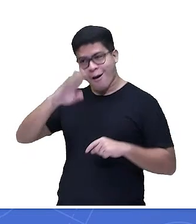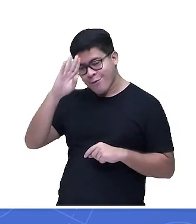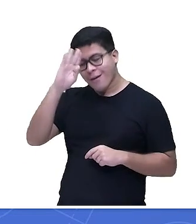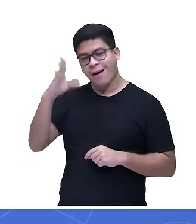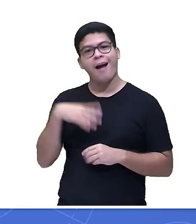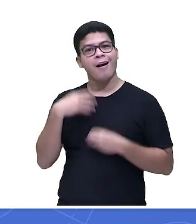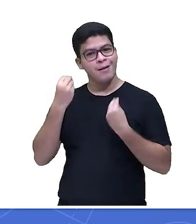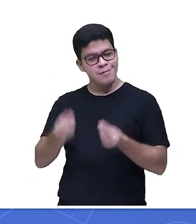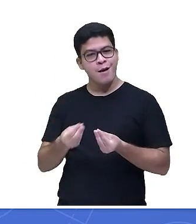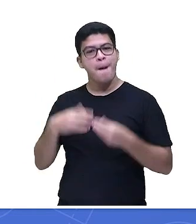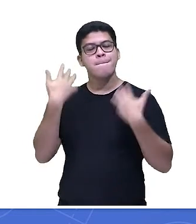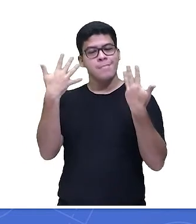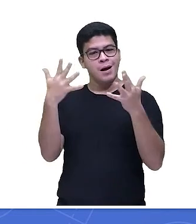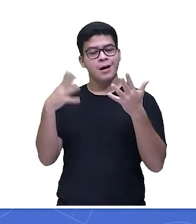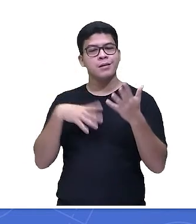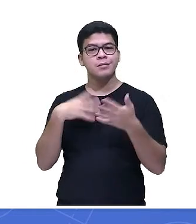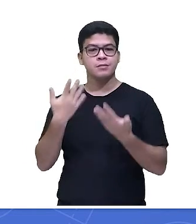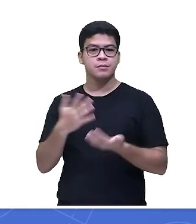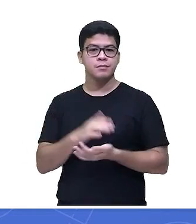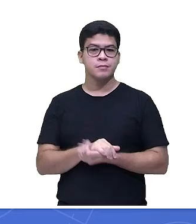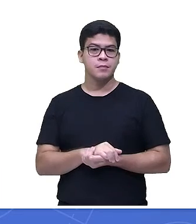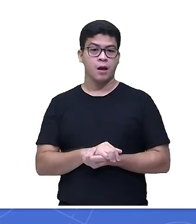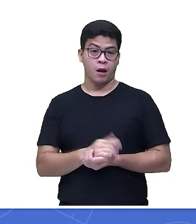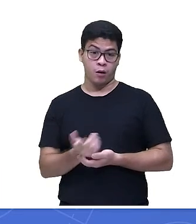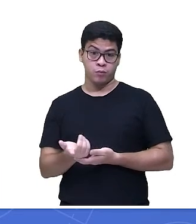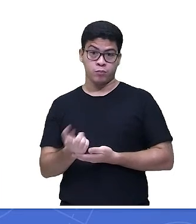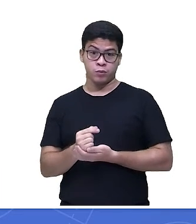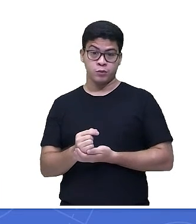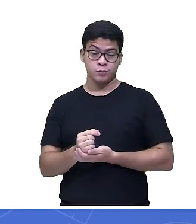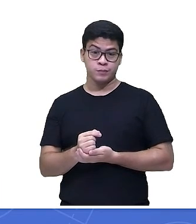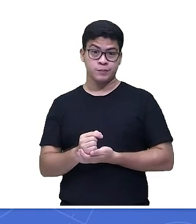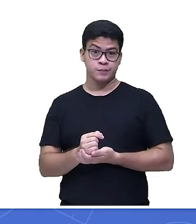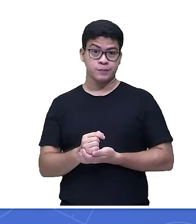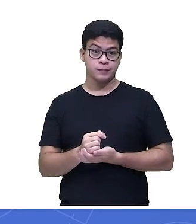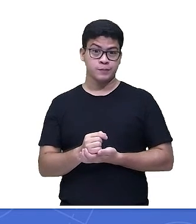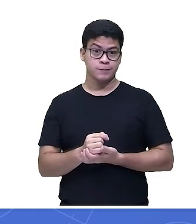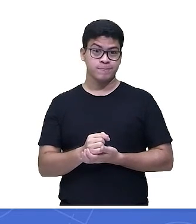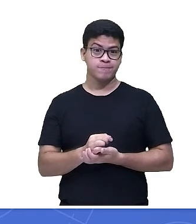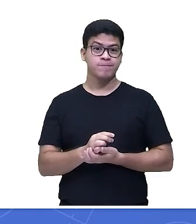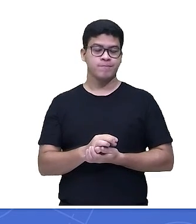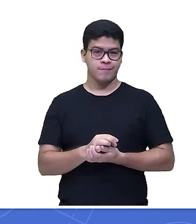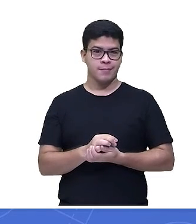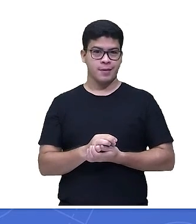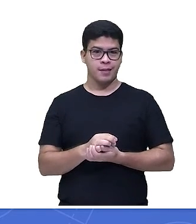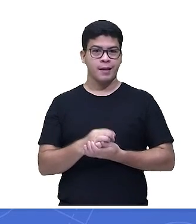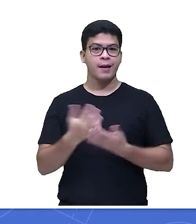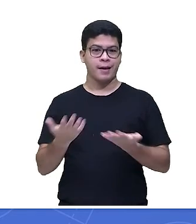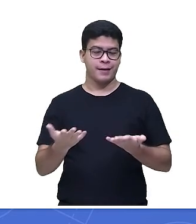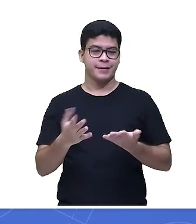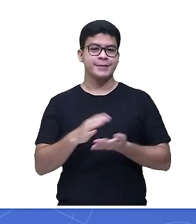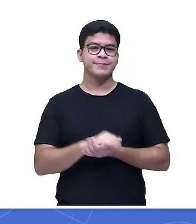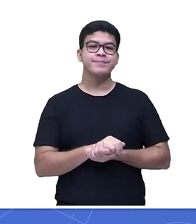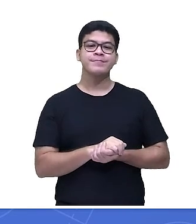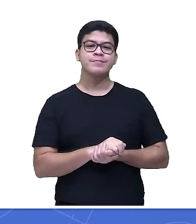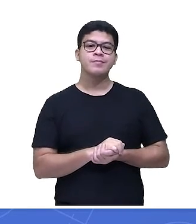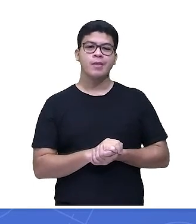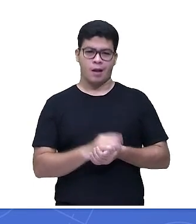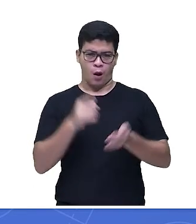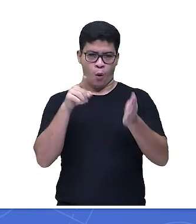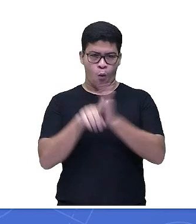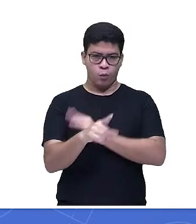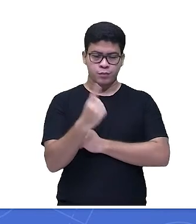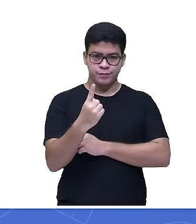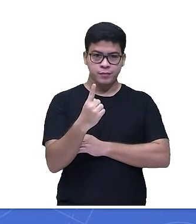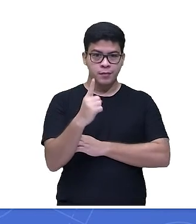identificado. Muito bem, Kennedy. Ele diz assim, opa, volta lá pro Kennedy, por favor. Ah, tá. Professora,